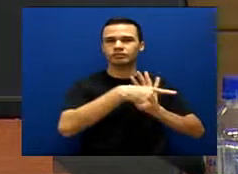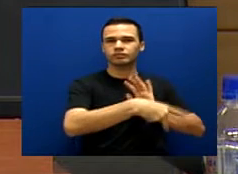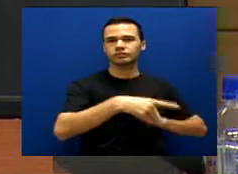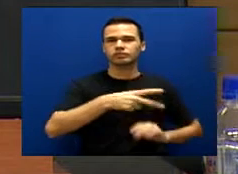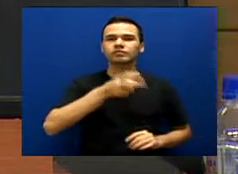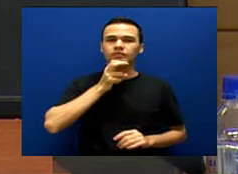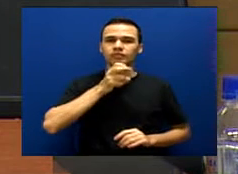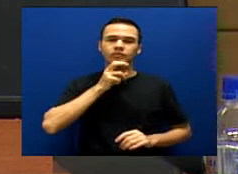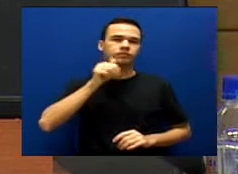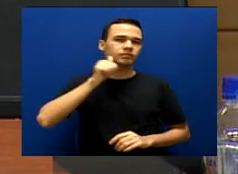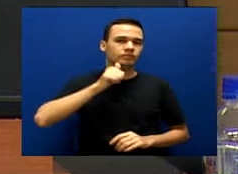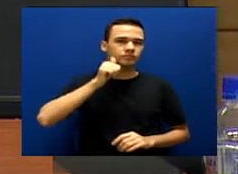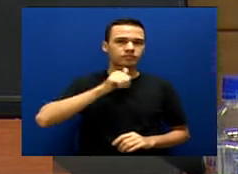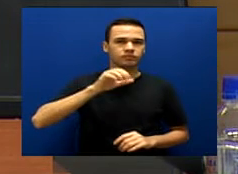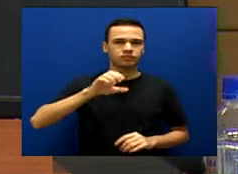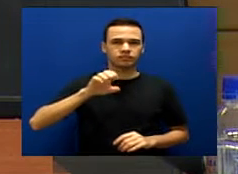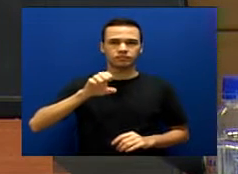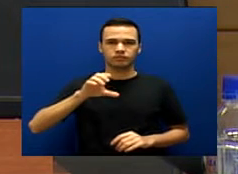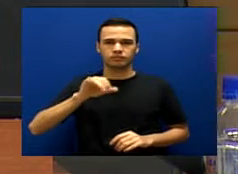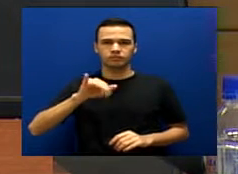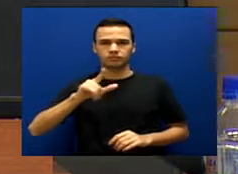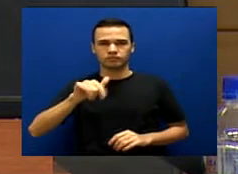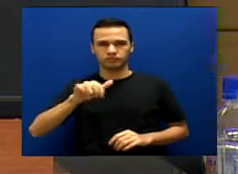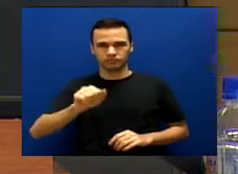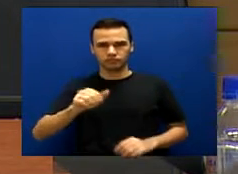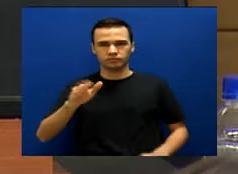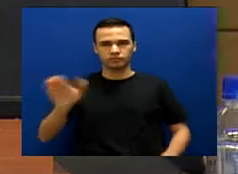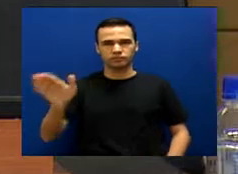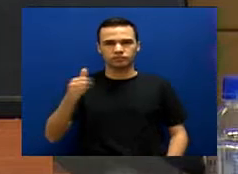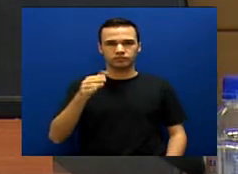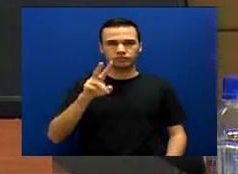à ilustríssima senhora Cecília Helena